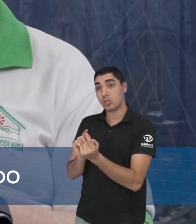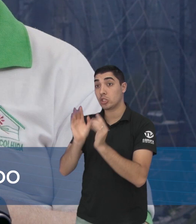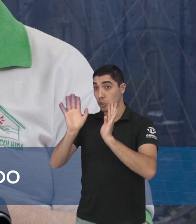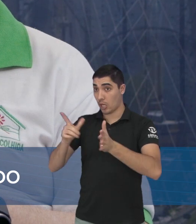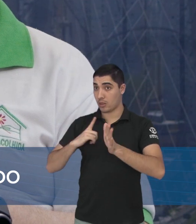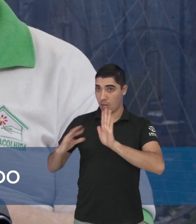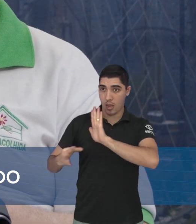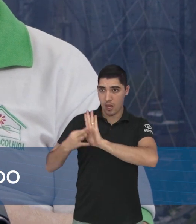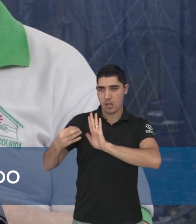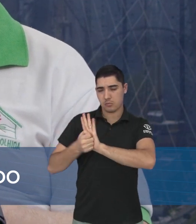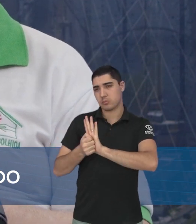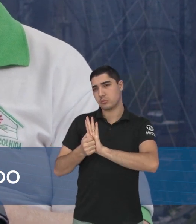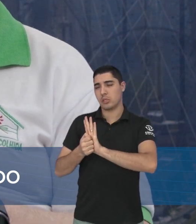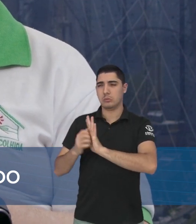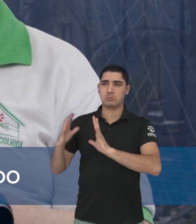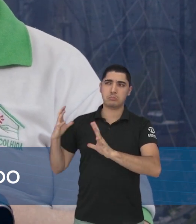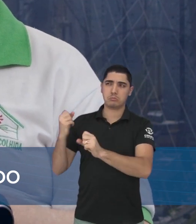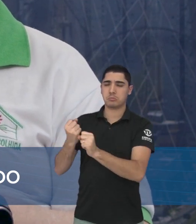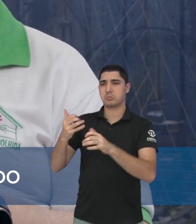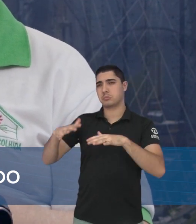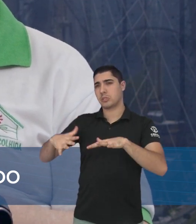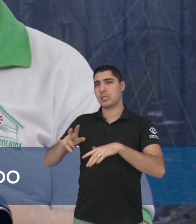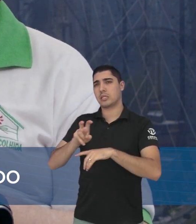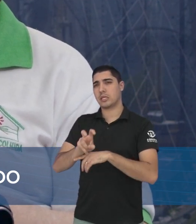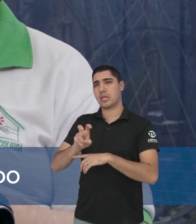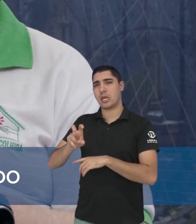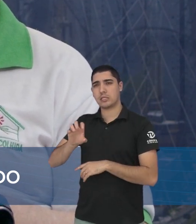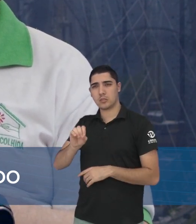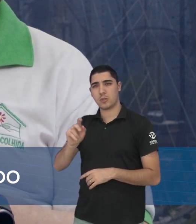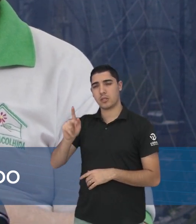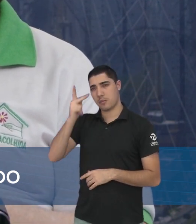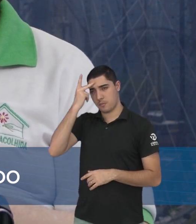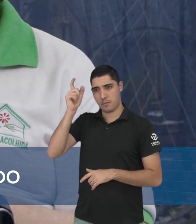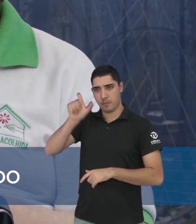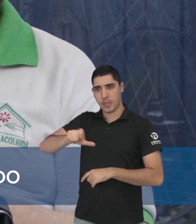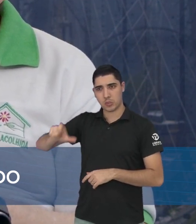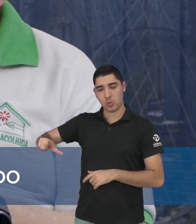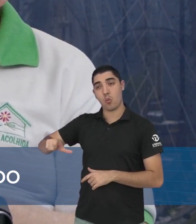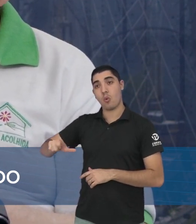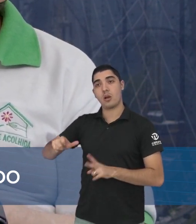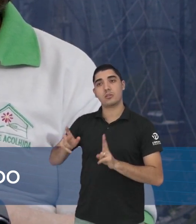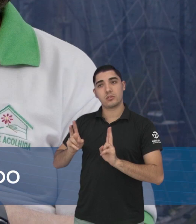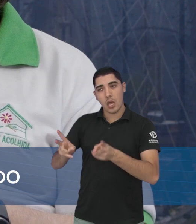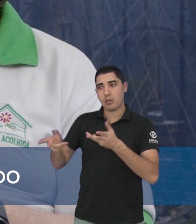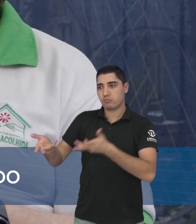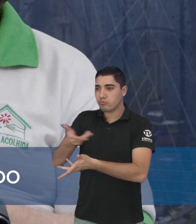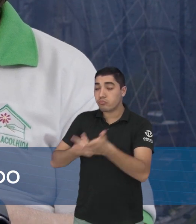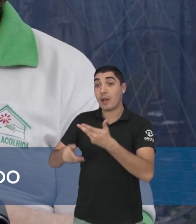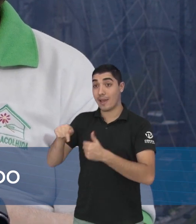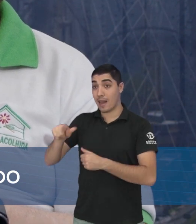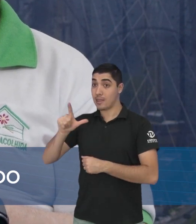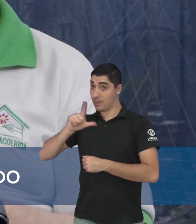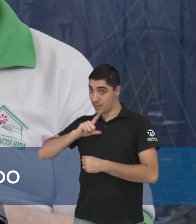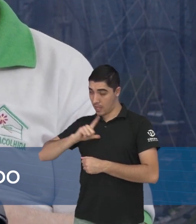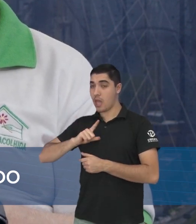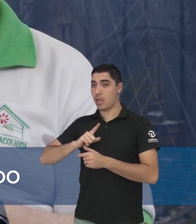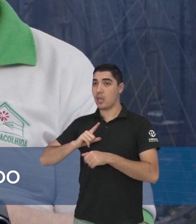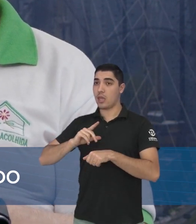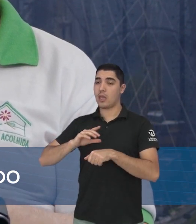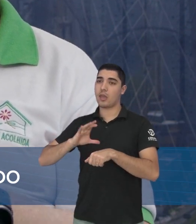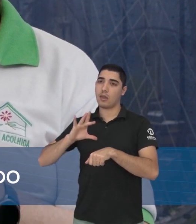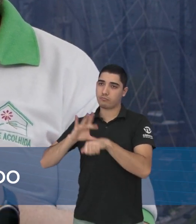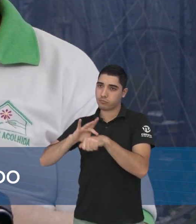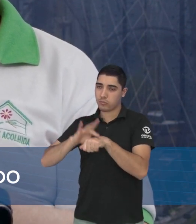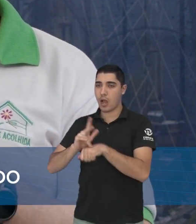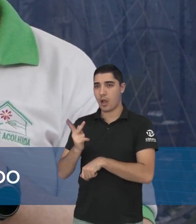famílias cadastradas, em torno de 550 pessoas, vivendo e convivendo com HIV e AIDS.